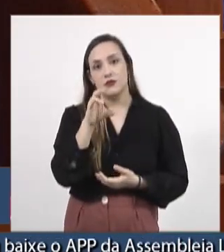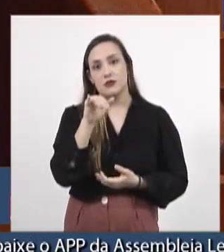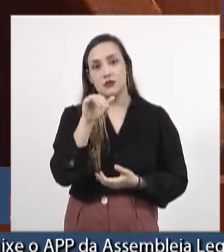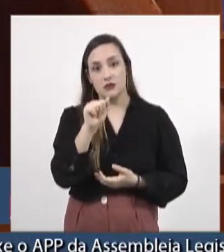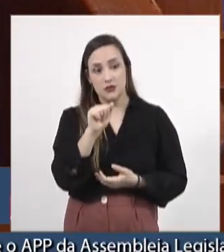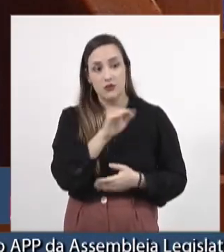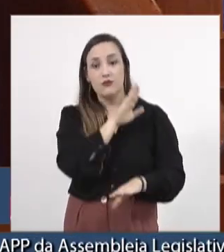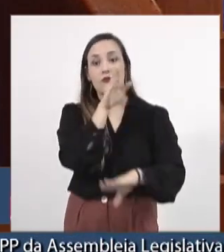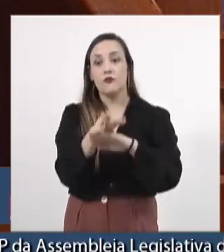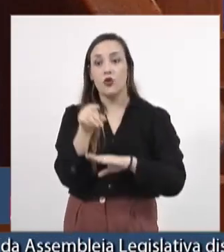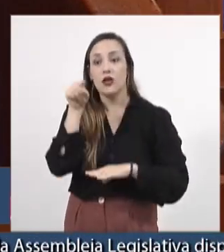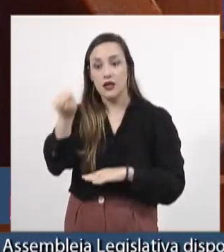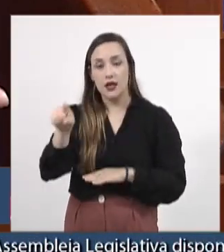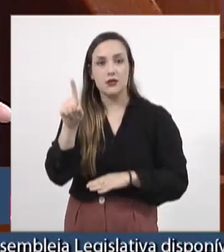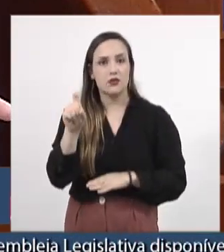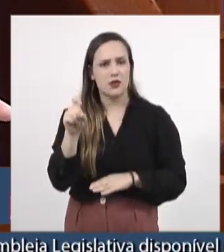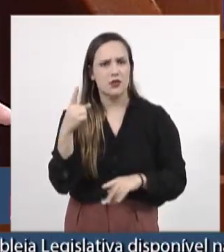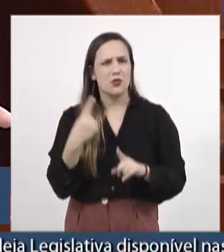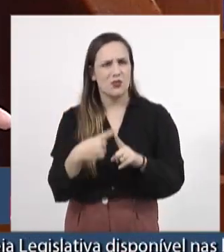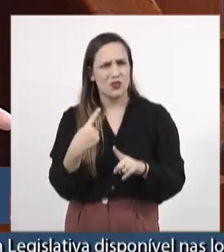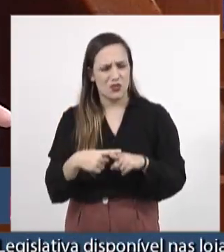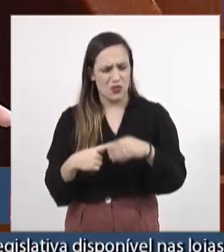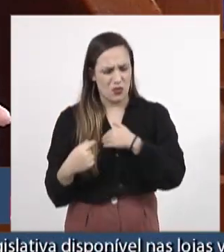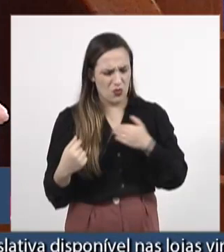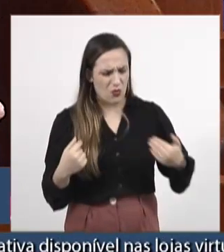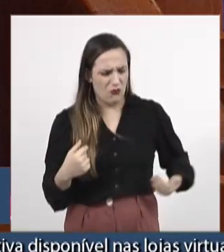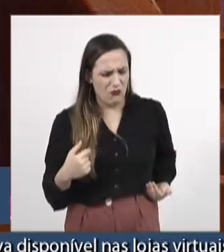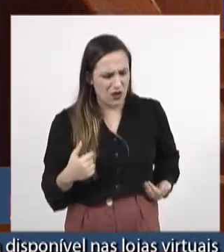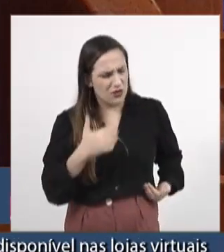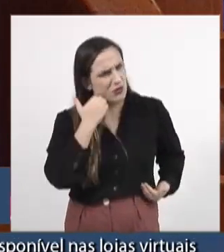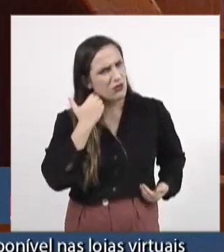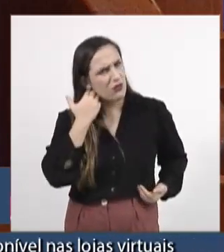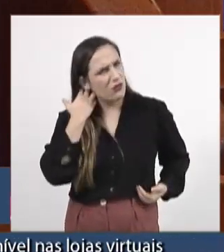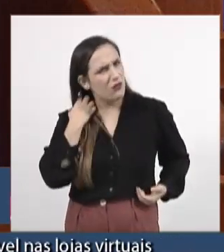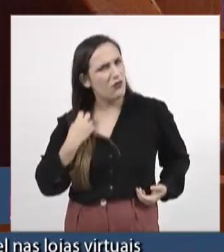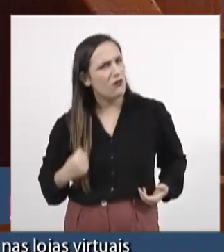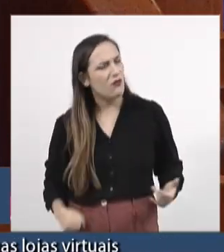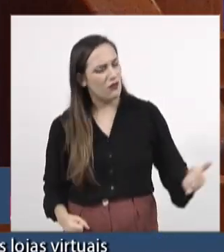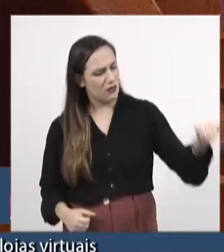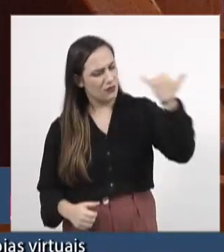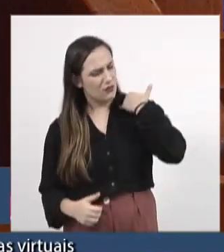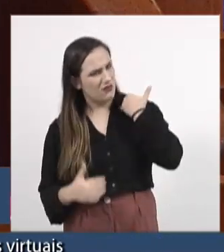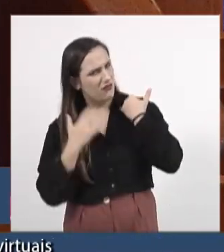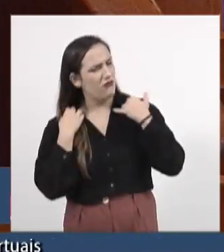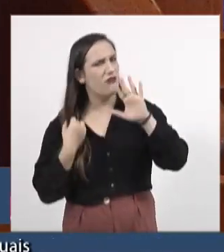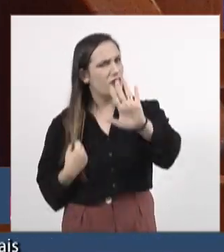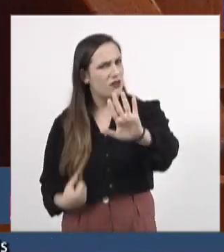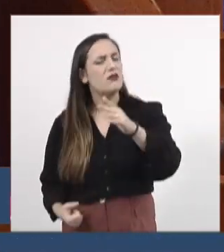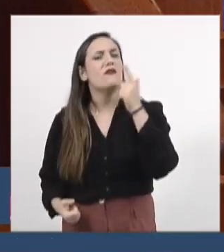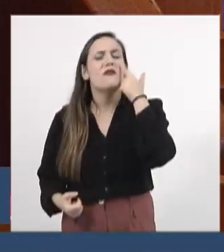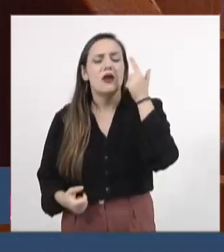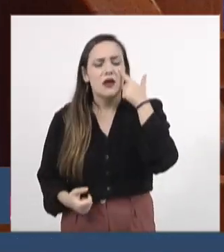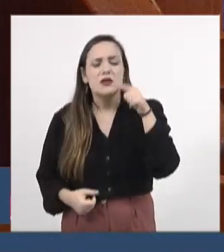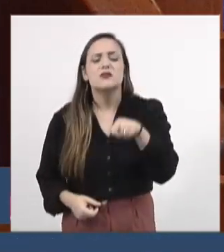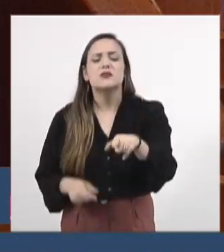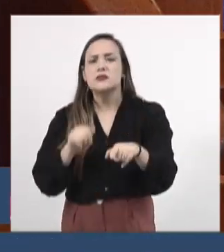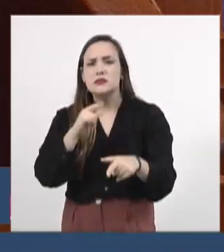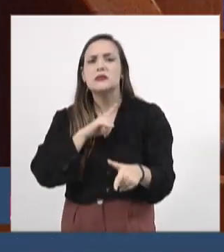até Dourados, porque o governo do Estado, quando ficou sabendo dessa informação, de uma forma sensível,